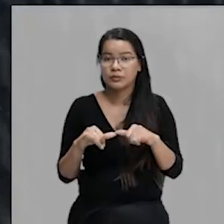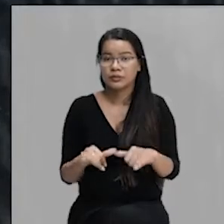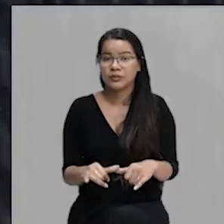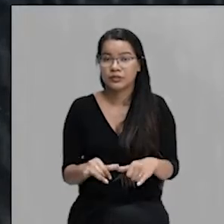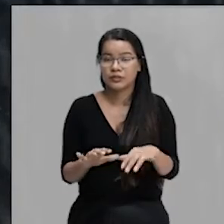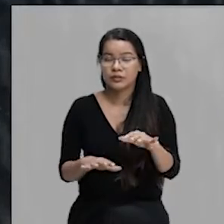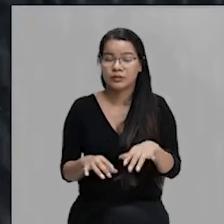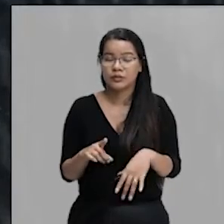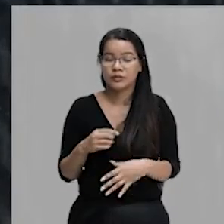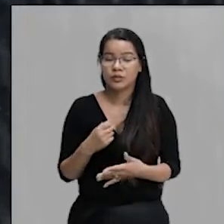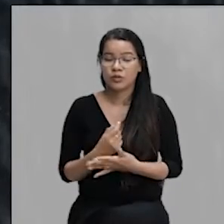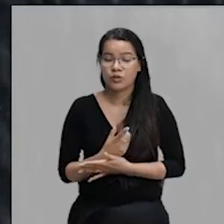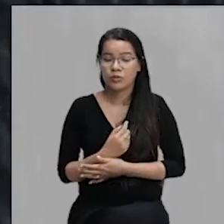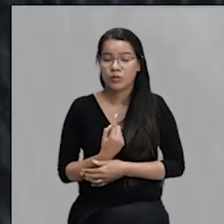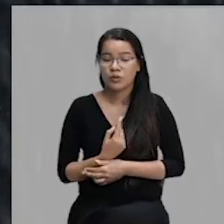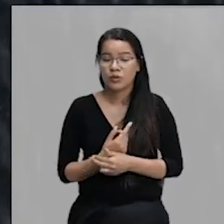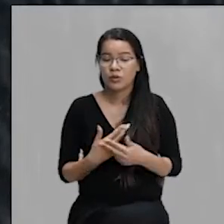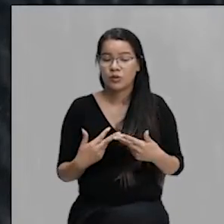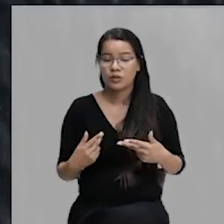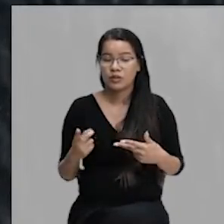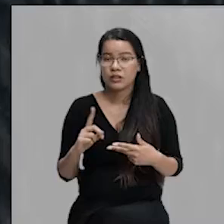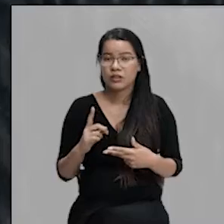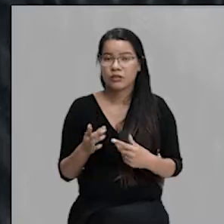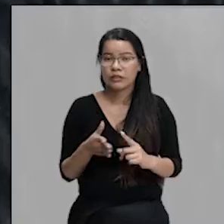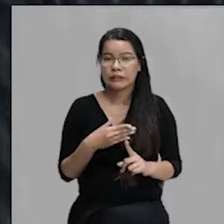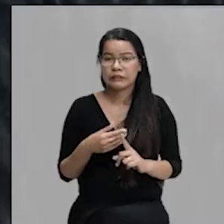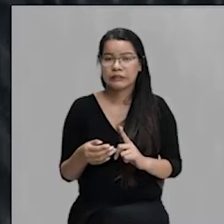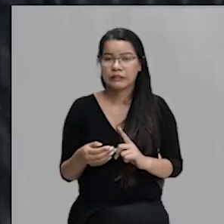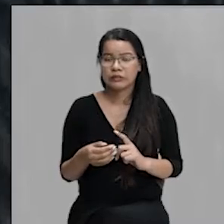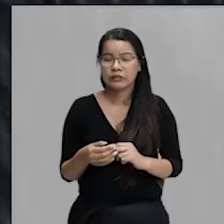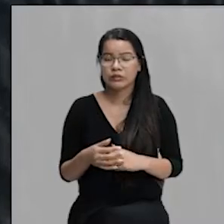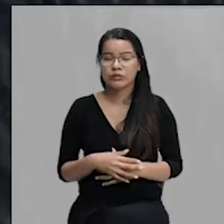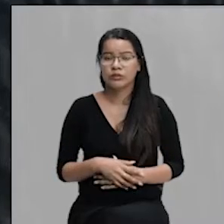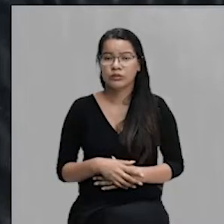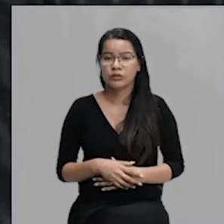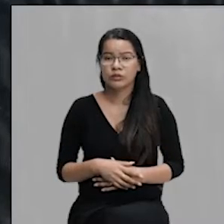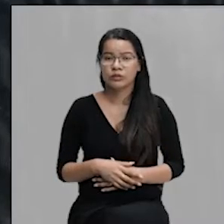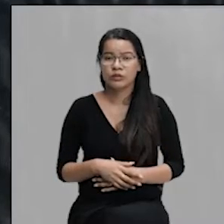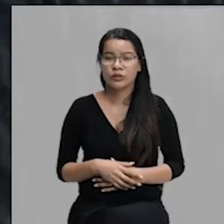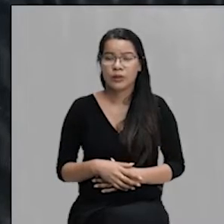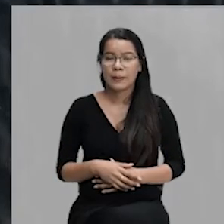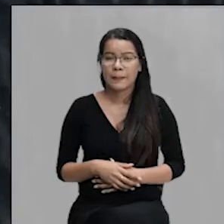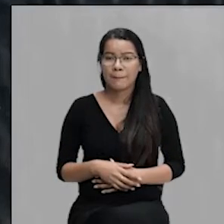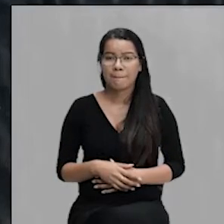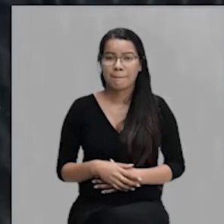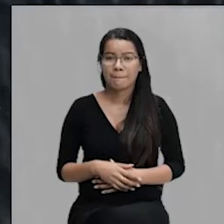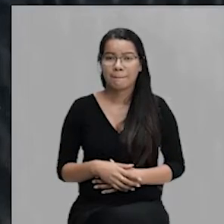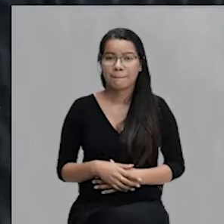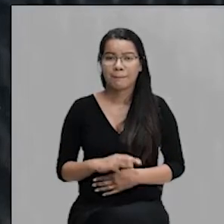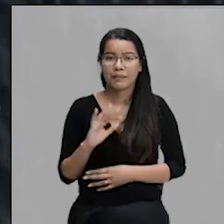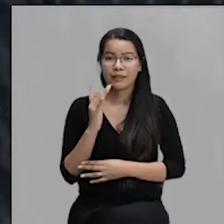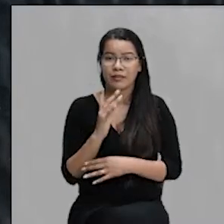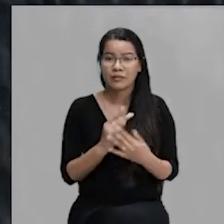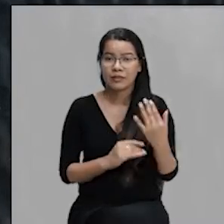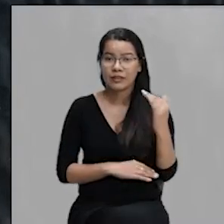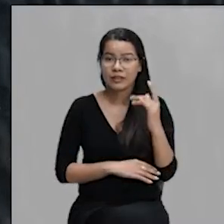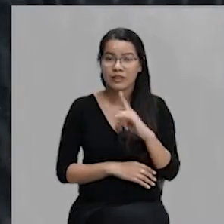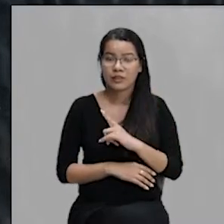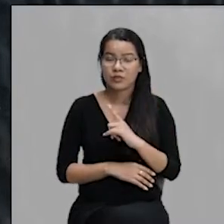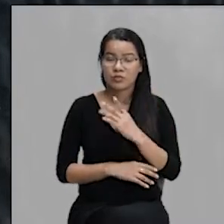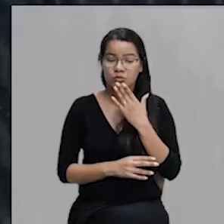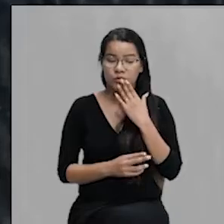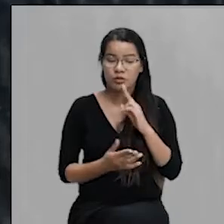você compra alguma coisa que não atinge o meio ambiente e tudo mais, tem um selo verde. Você vai perceber isso daí em alguns